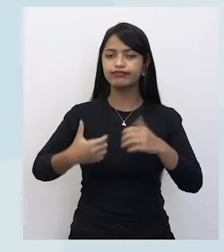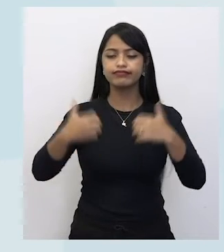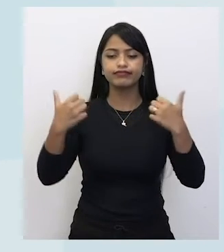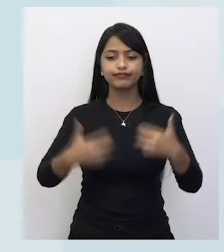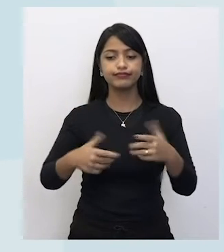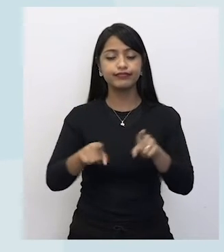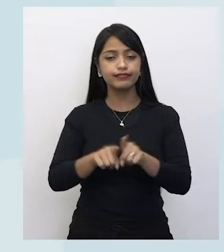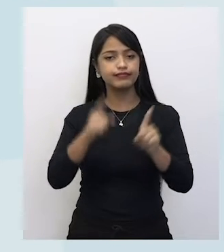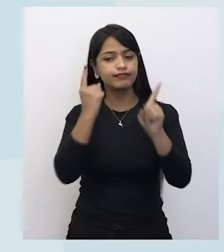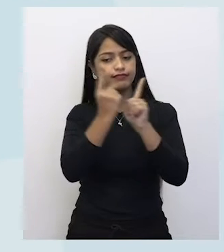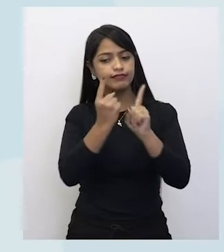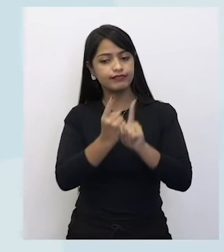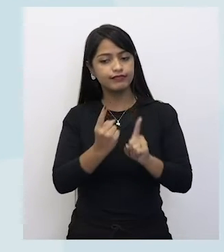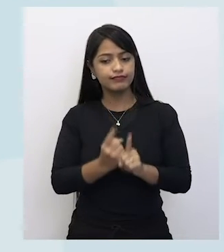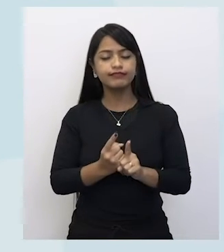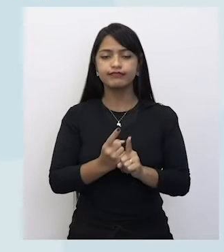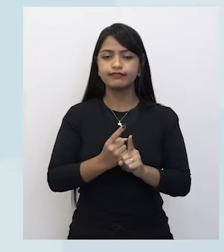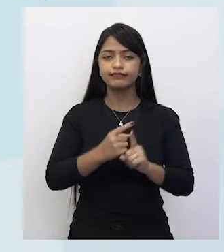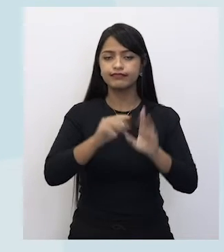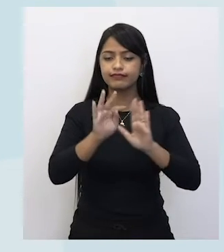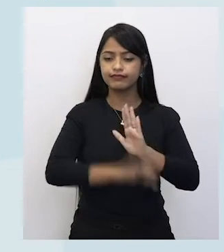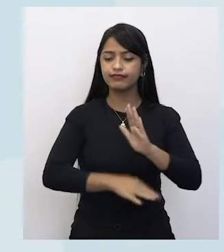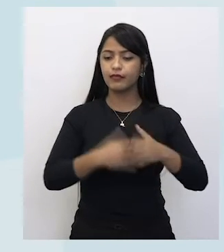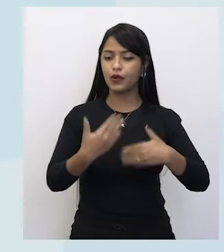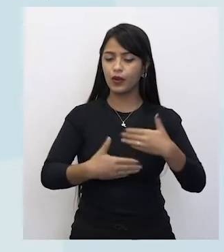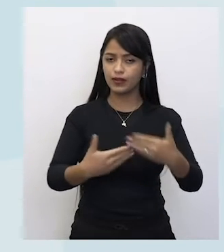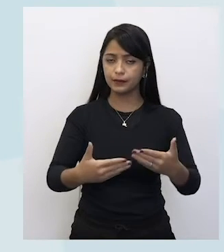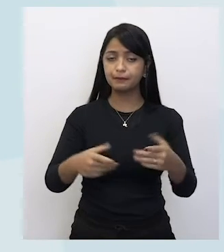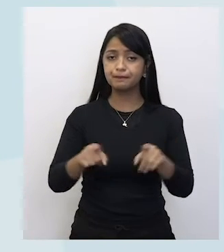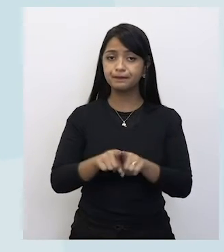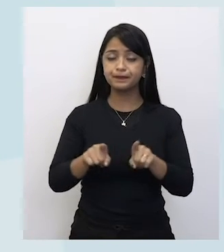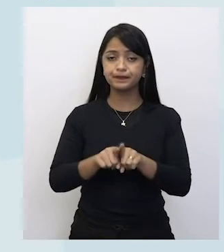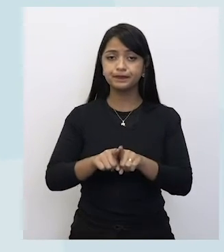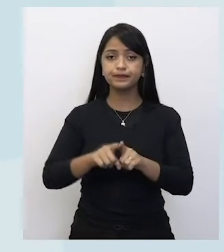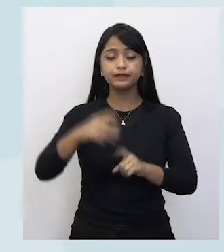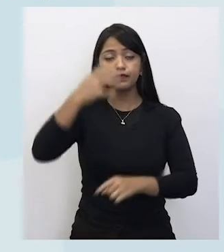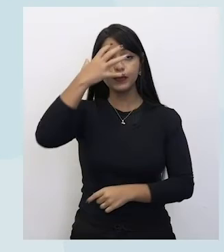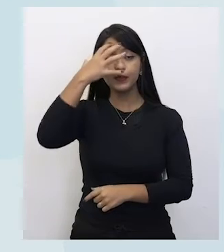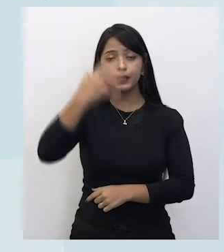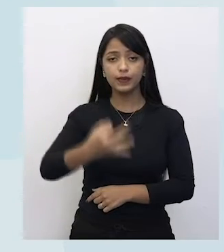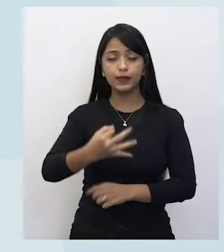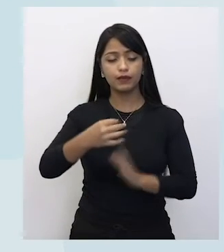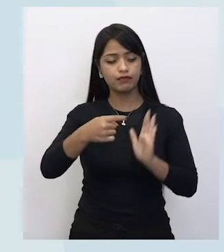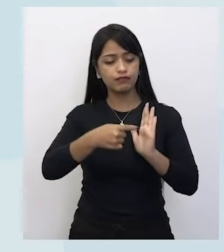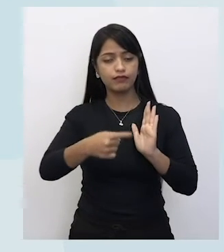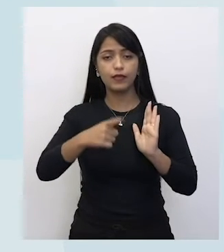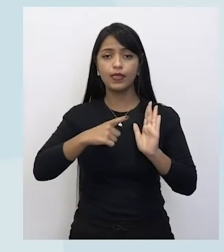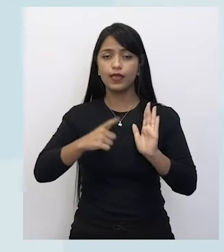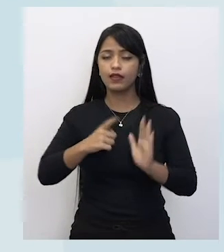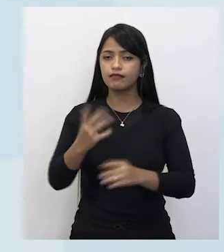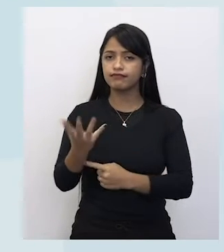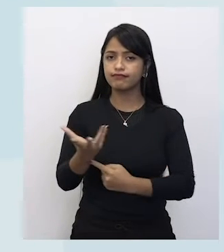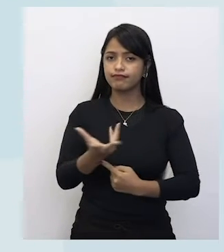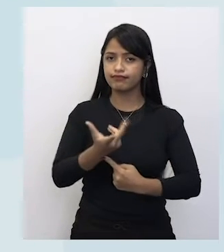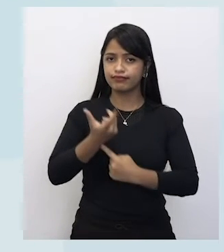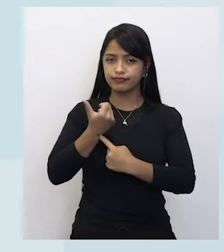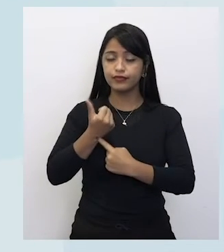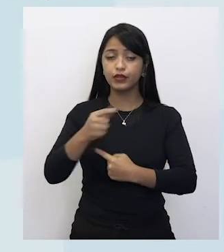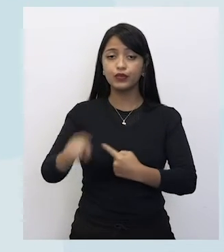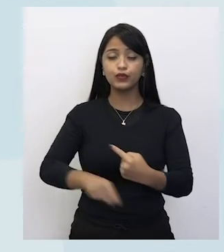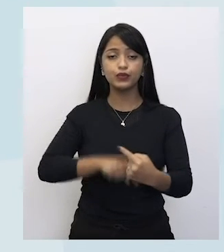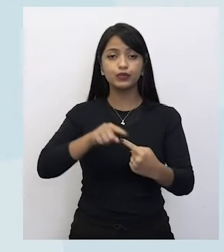reconhecer a progressão temática no editorial e compreender o objetivo persuasivo do editorial, função